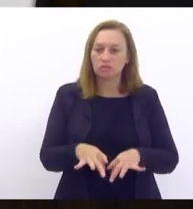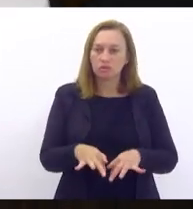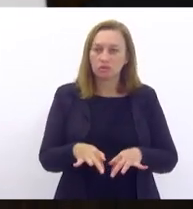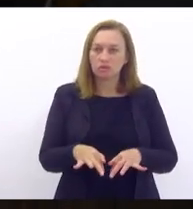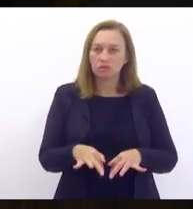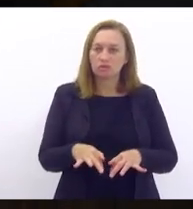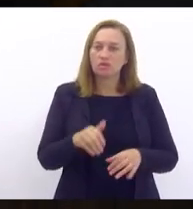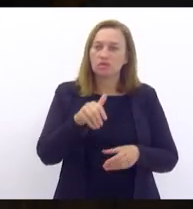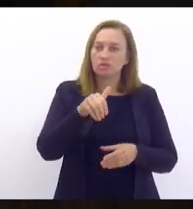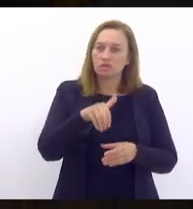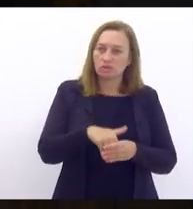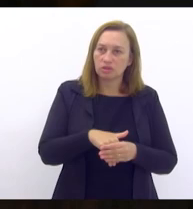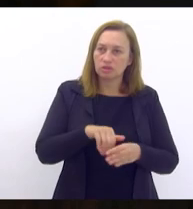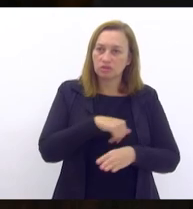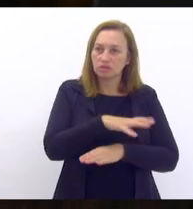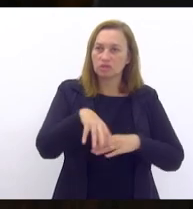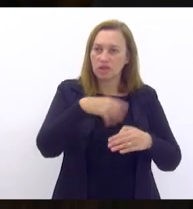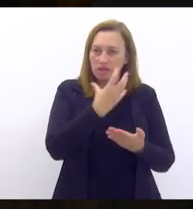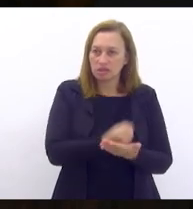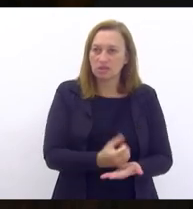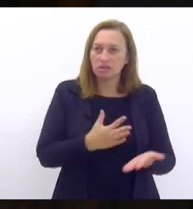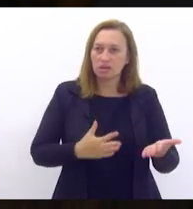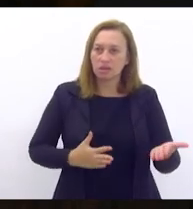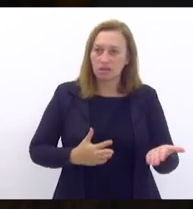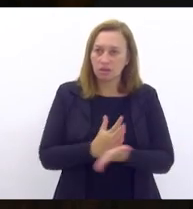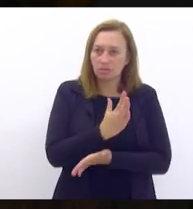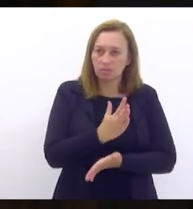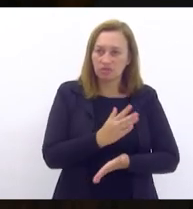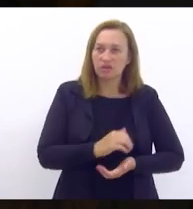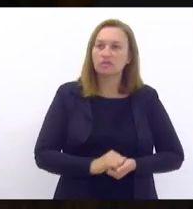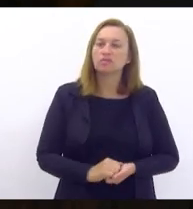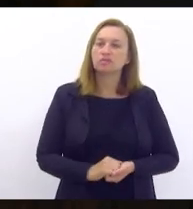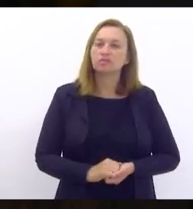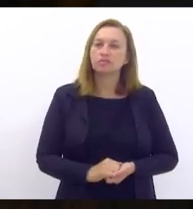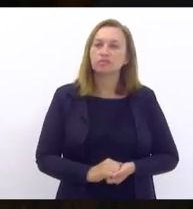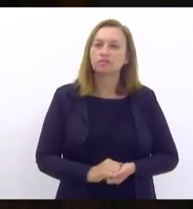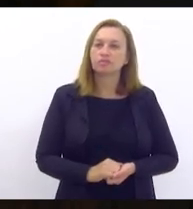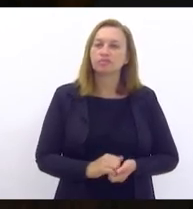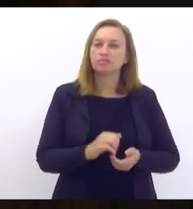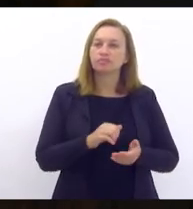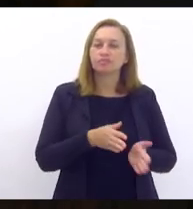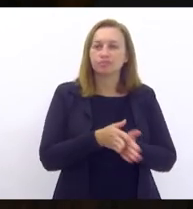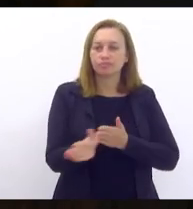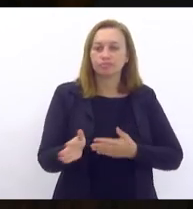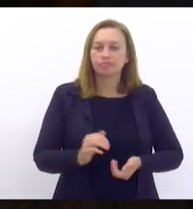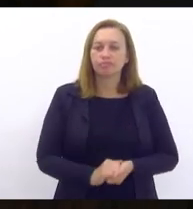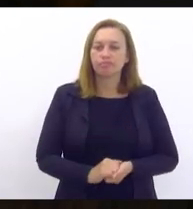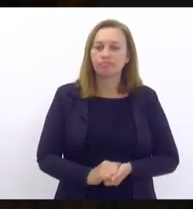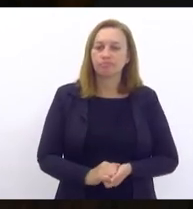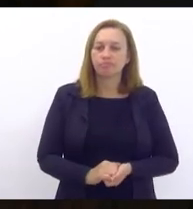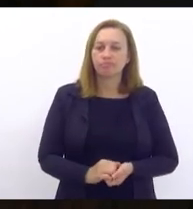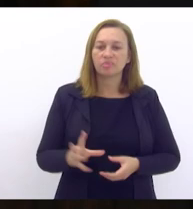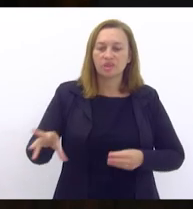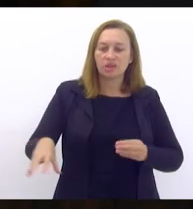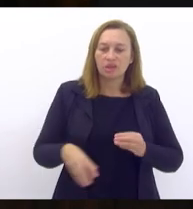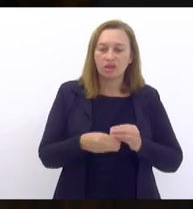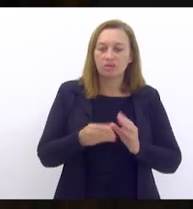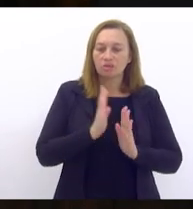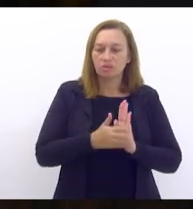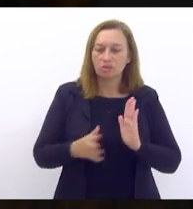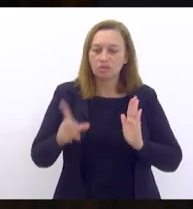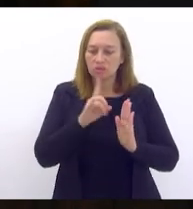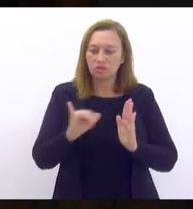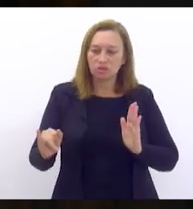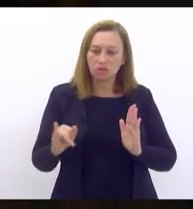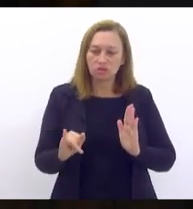discussão. Em votação, os senhores que aprovam, como estão? Aprovado, vai a publicação. Incluído na ordem do dia, de